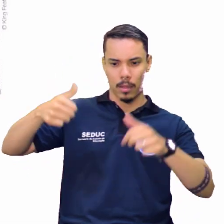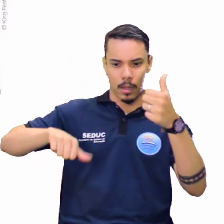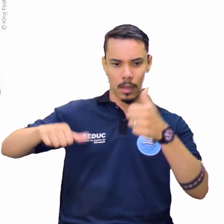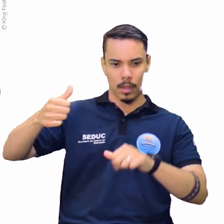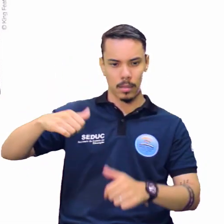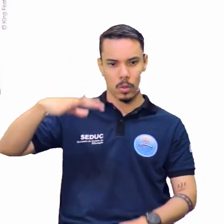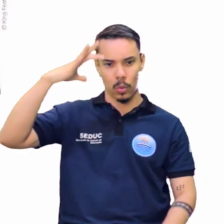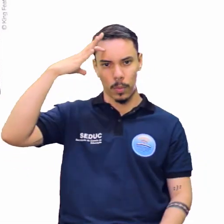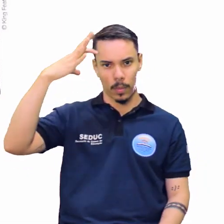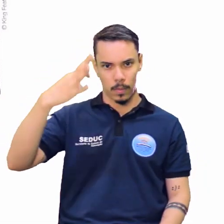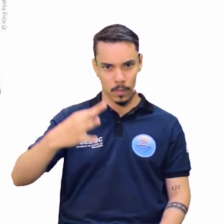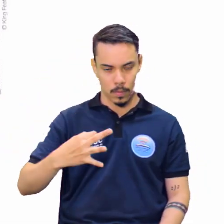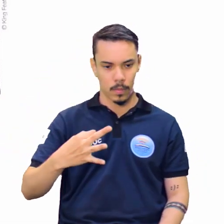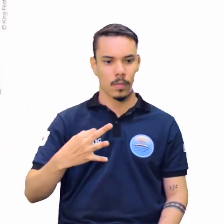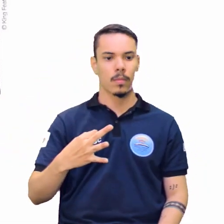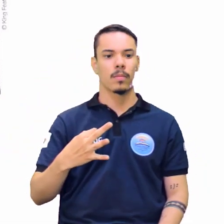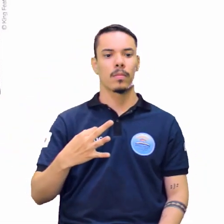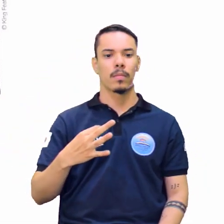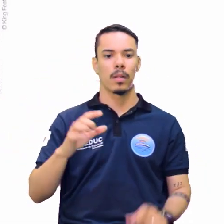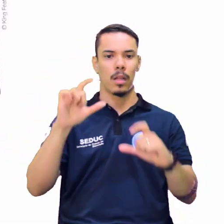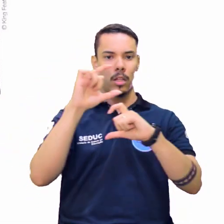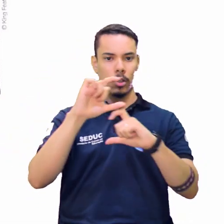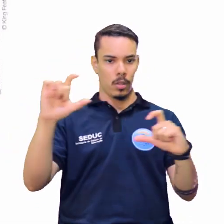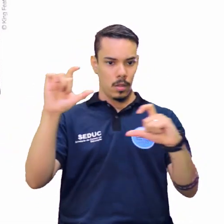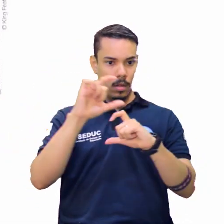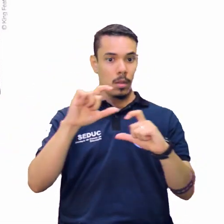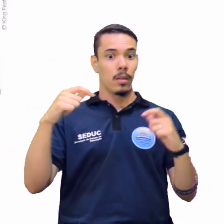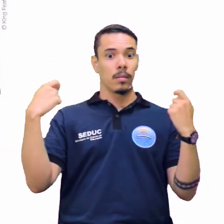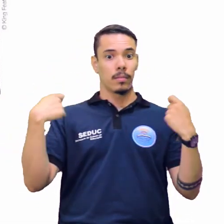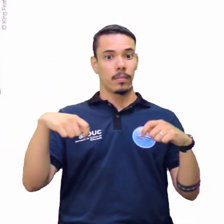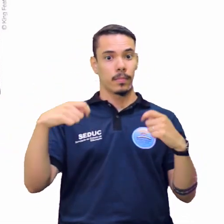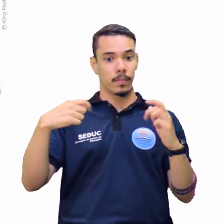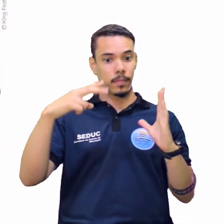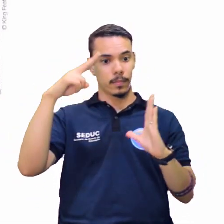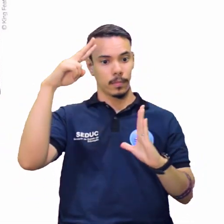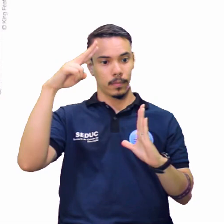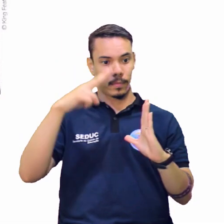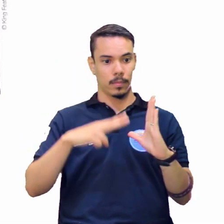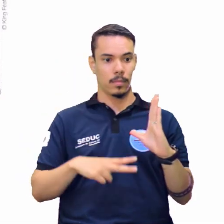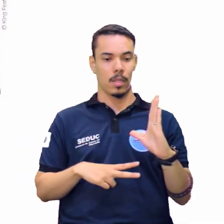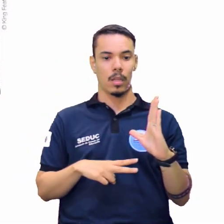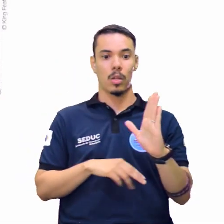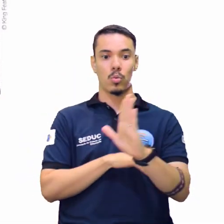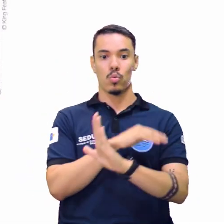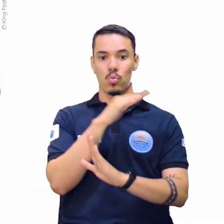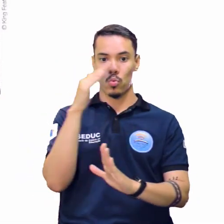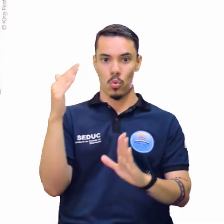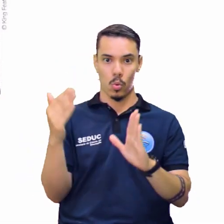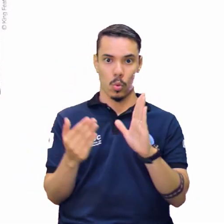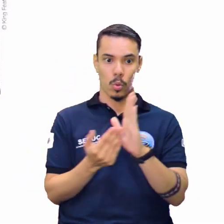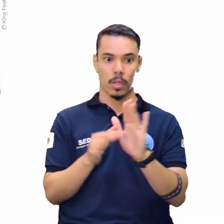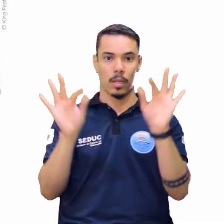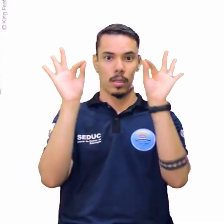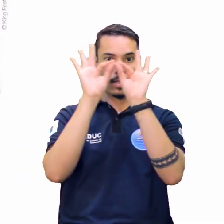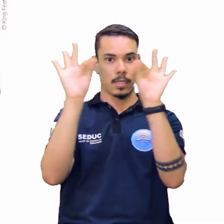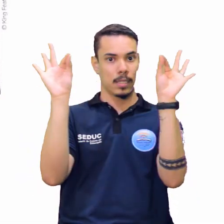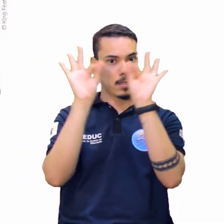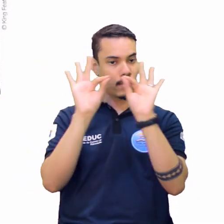interpretar né a tirinha você tem que fazer tanto a interpretação